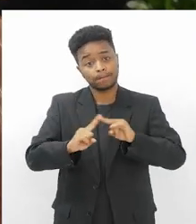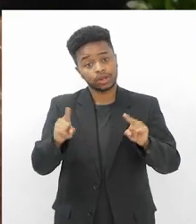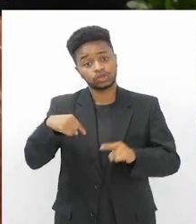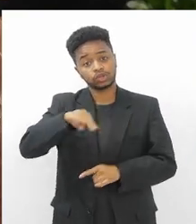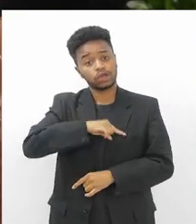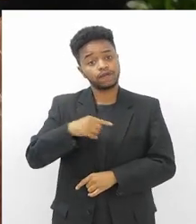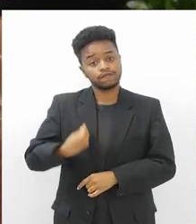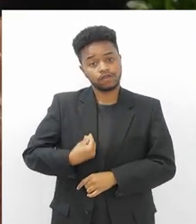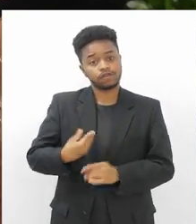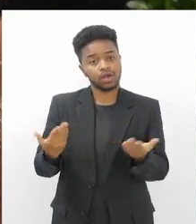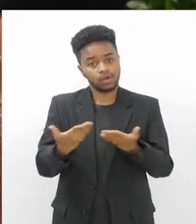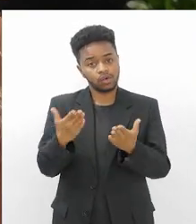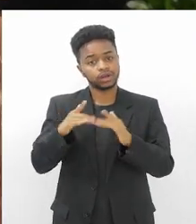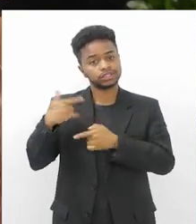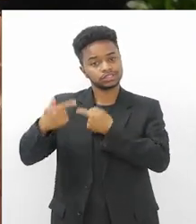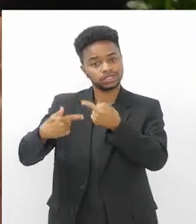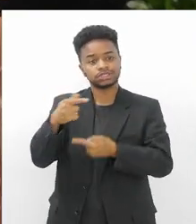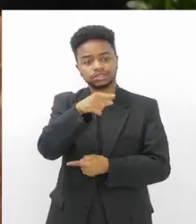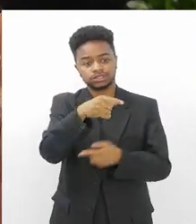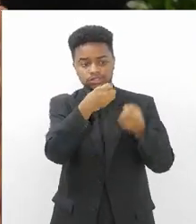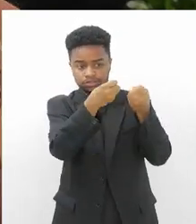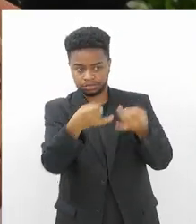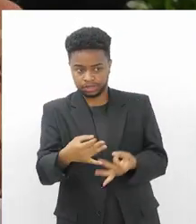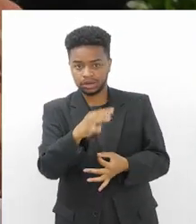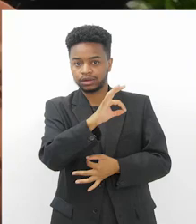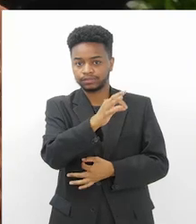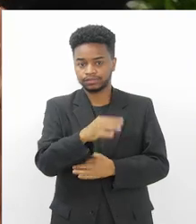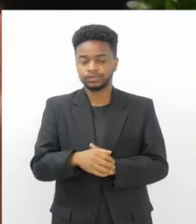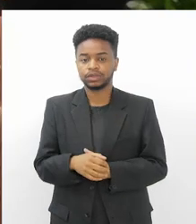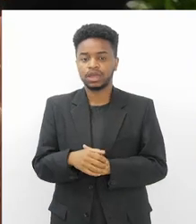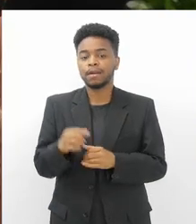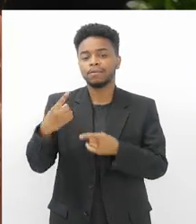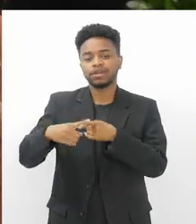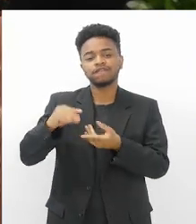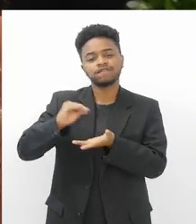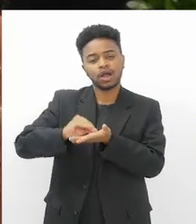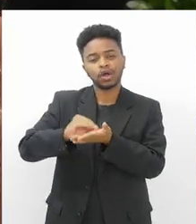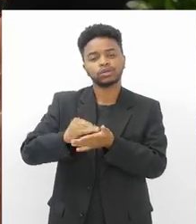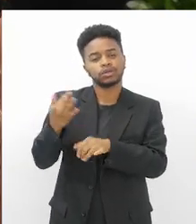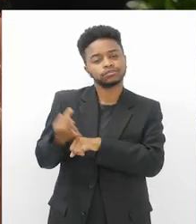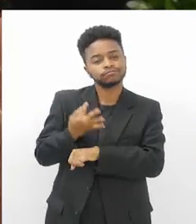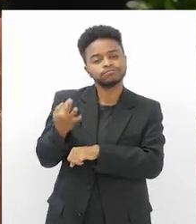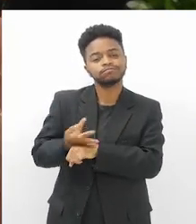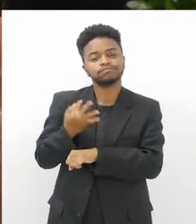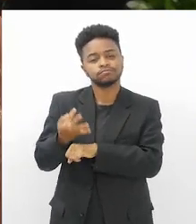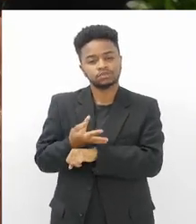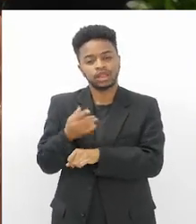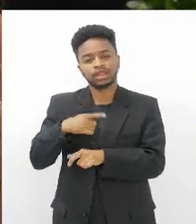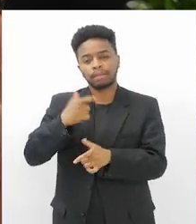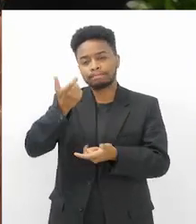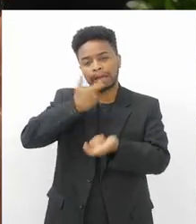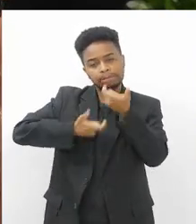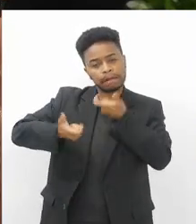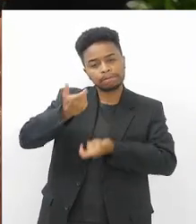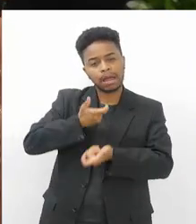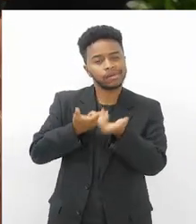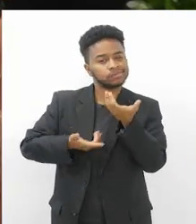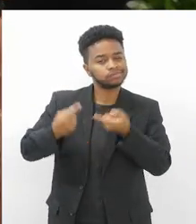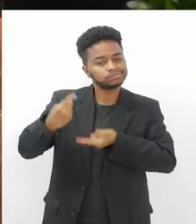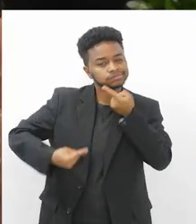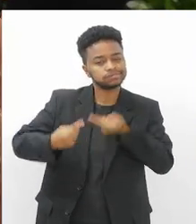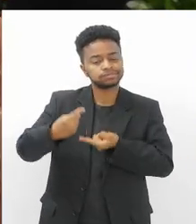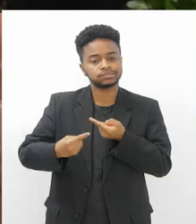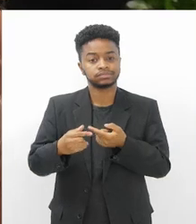gente vive nessa geração que a senhora tá descrevendo, né? De falta de tolerância, né? Com muitas críticas,